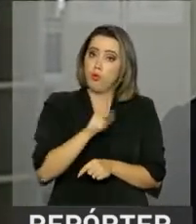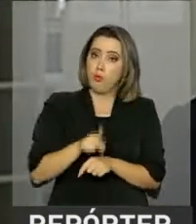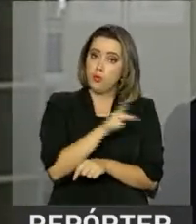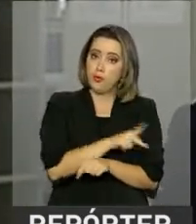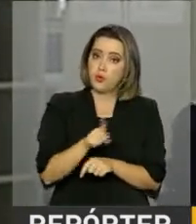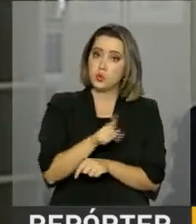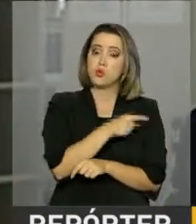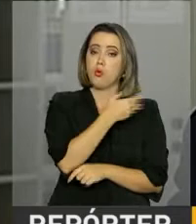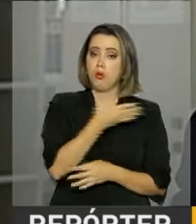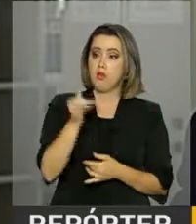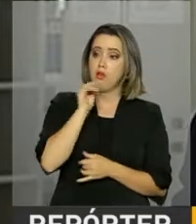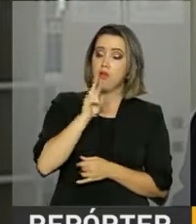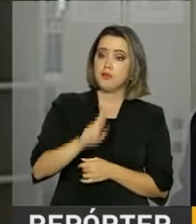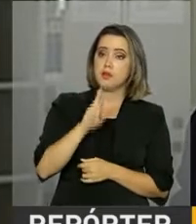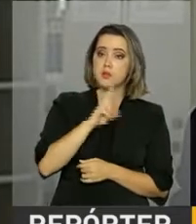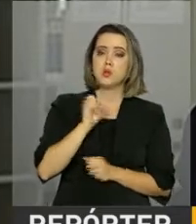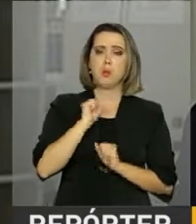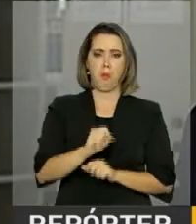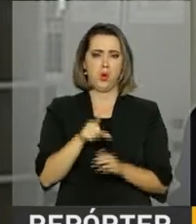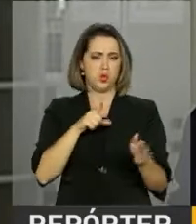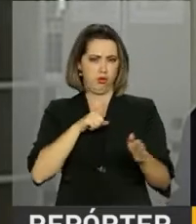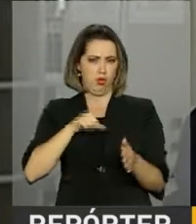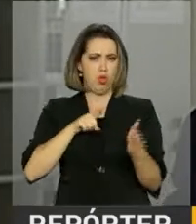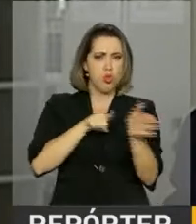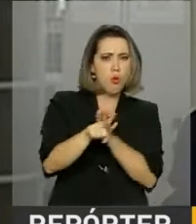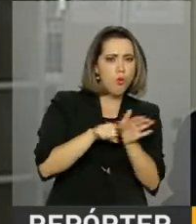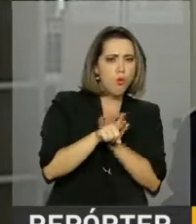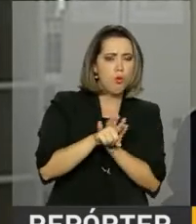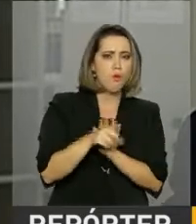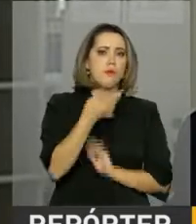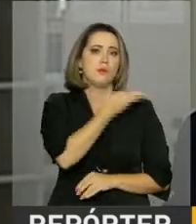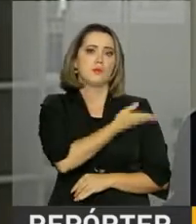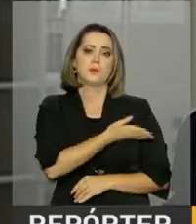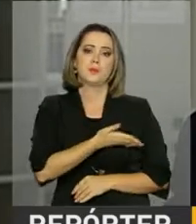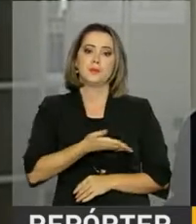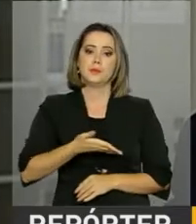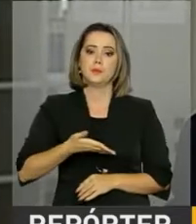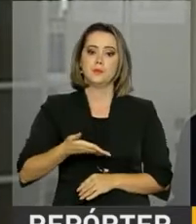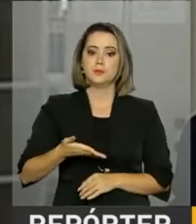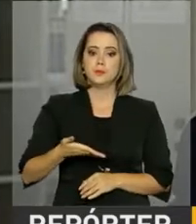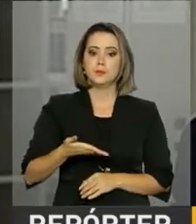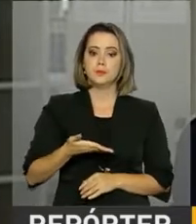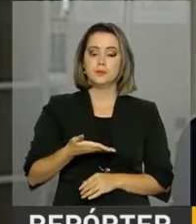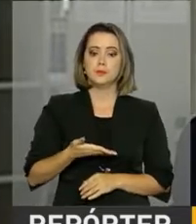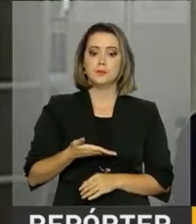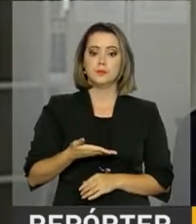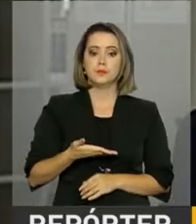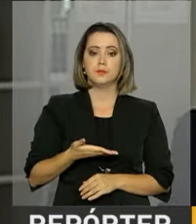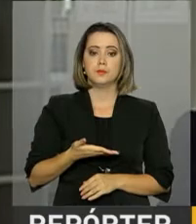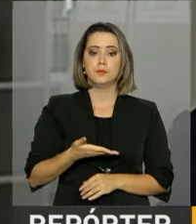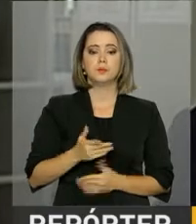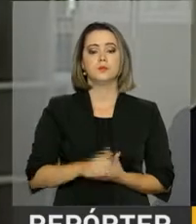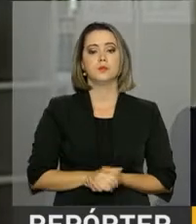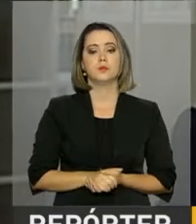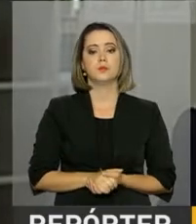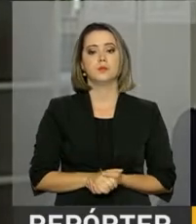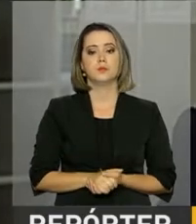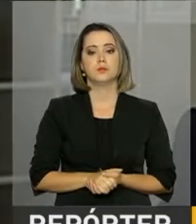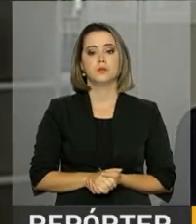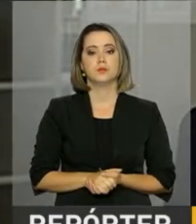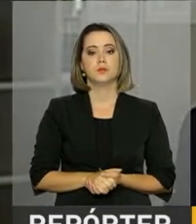vai responder algumas perguntas então você pode mandar você tiver sua dúvida não falta e bes e serve como arroba